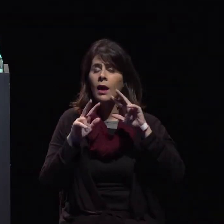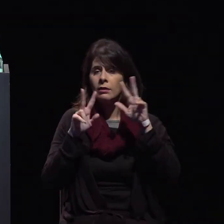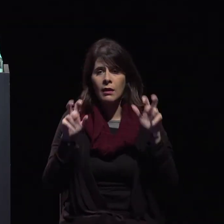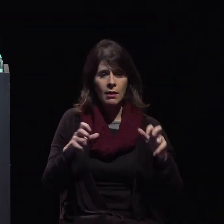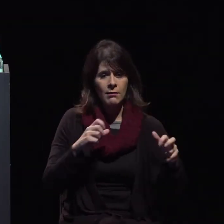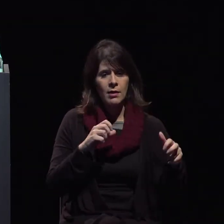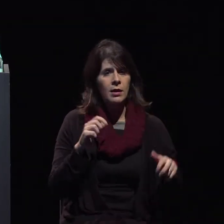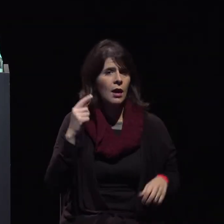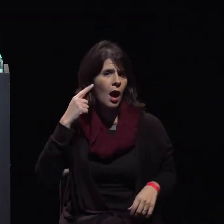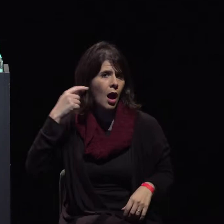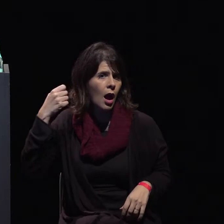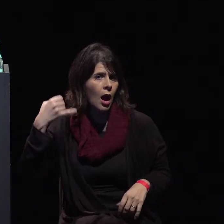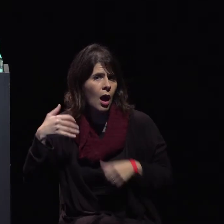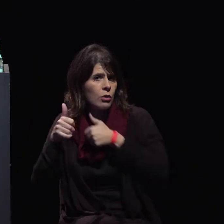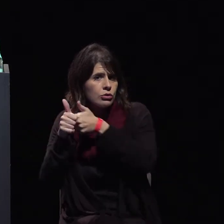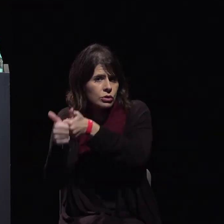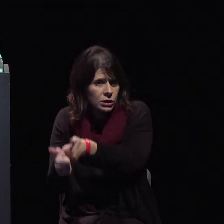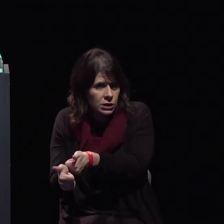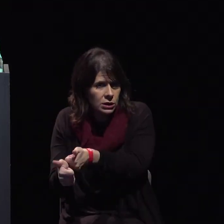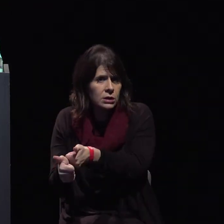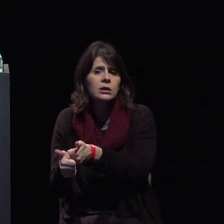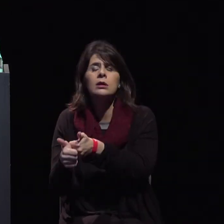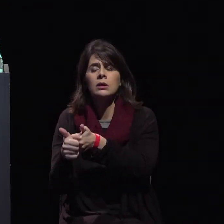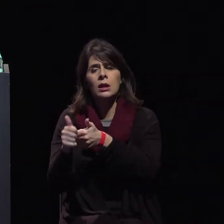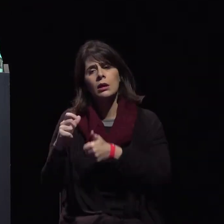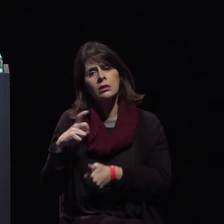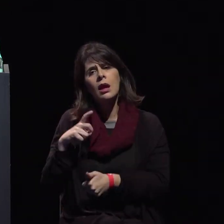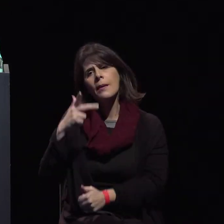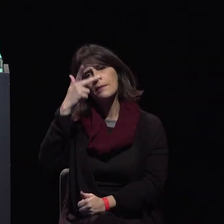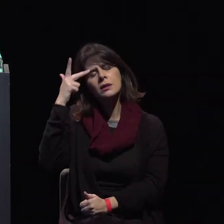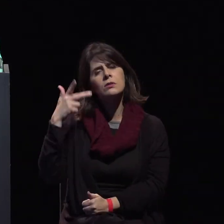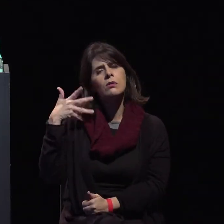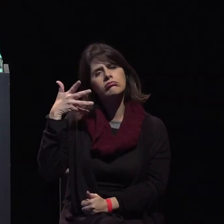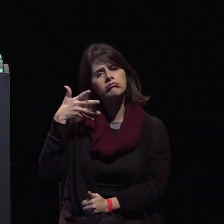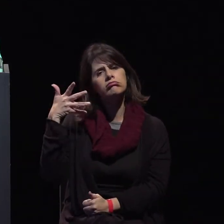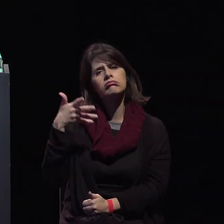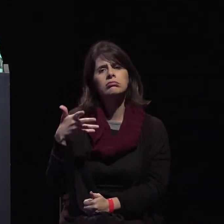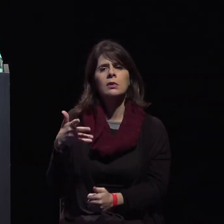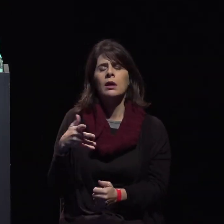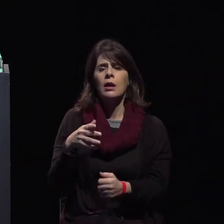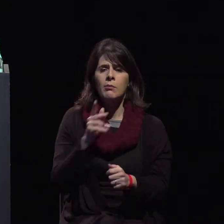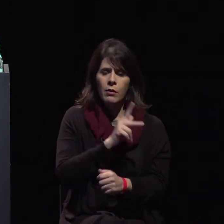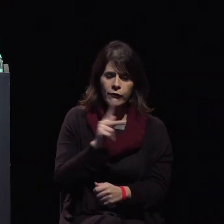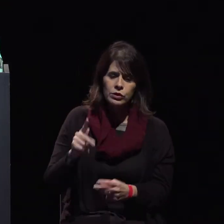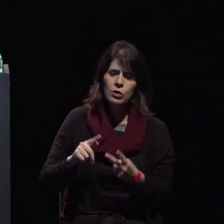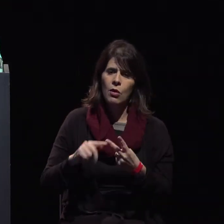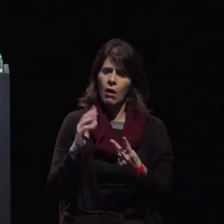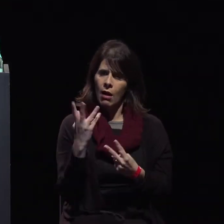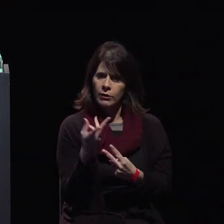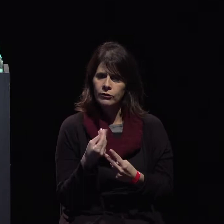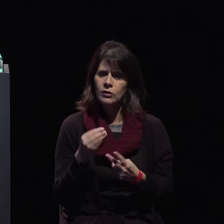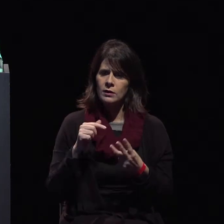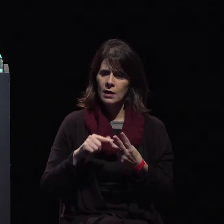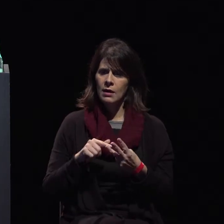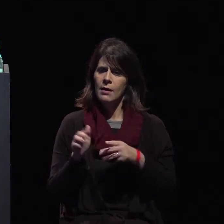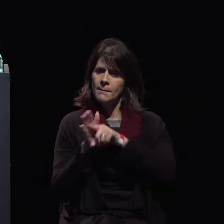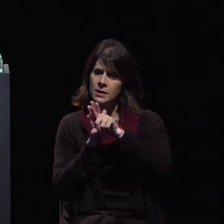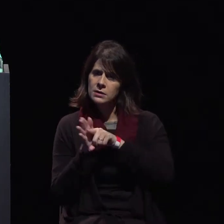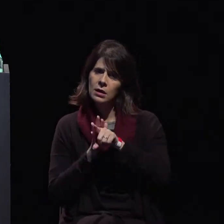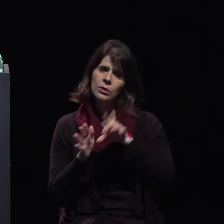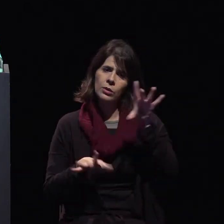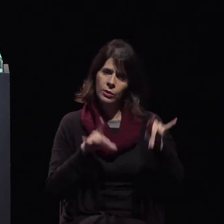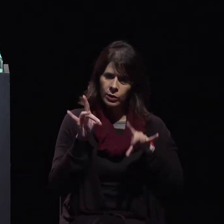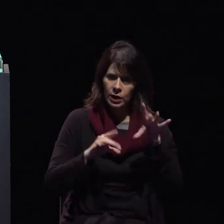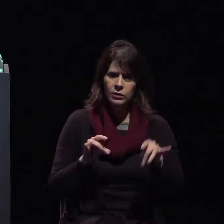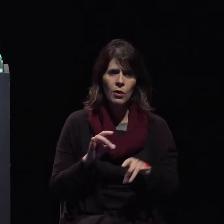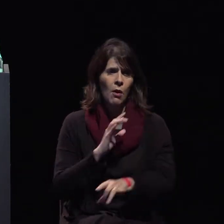Nele participaram várias pessoas muito interessantes, professores, artistas, pesquisadores, curadores,